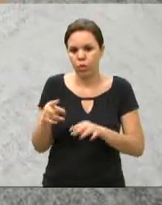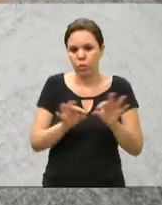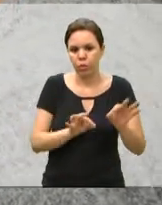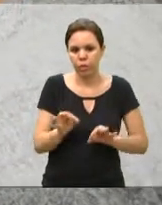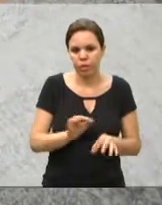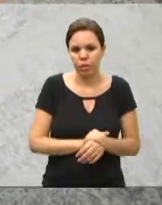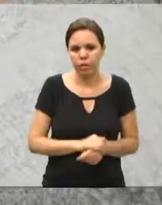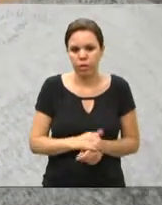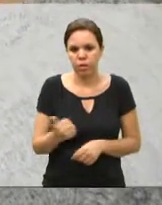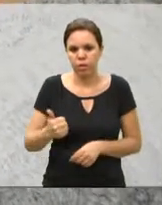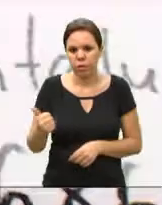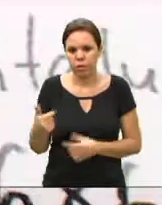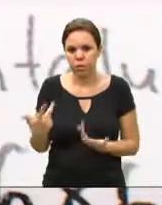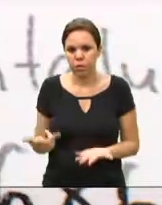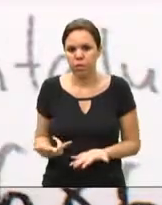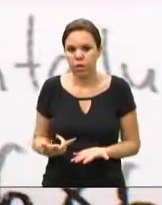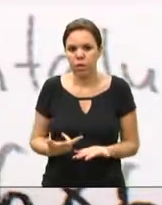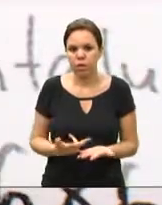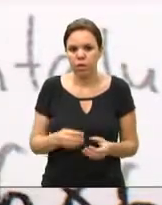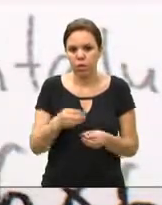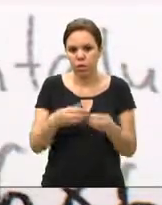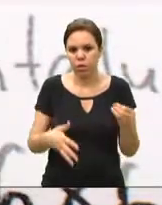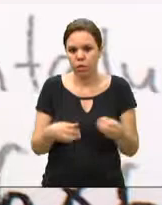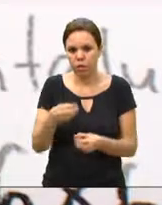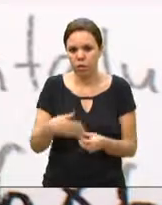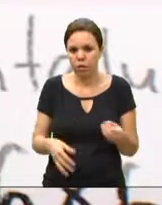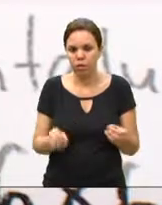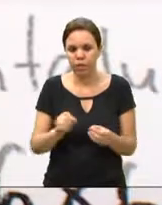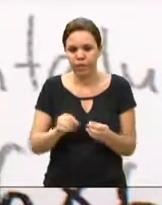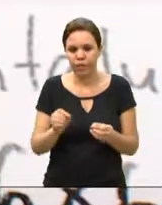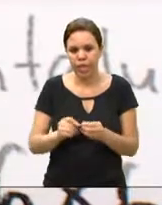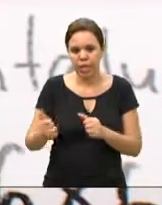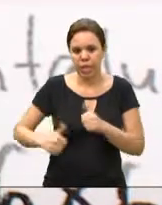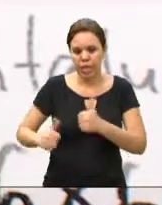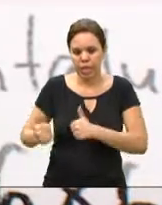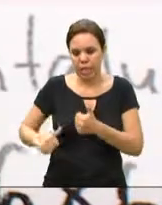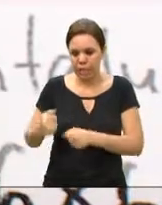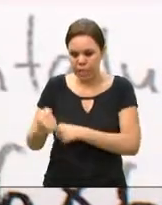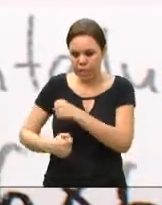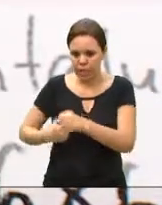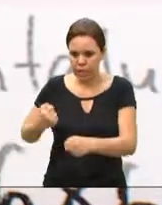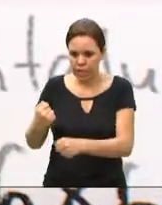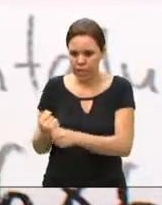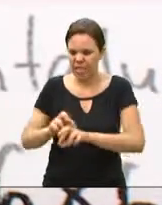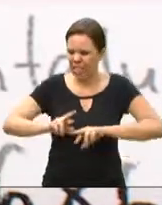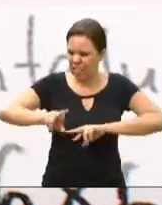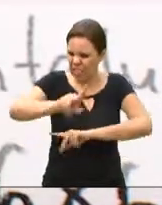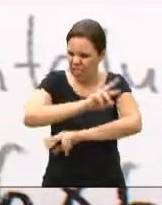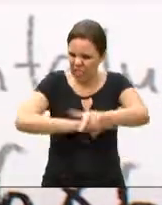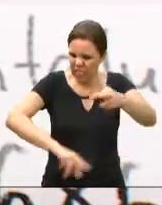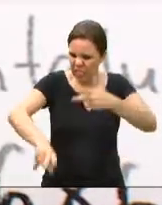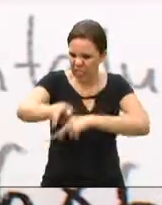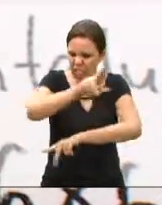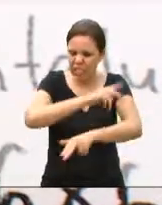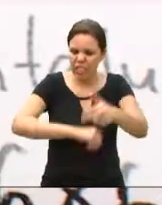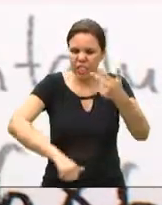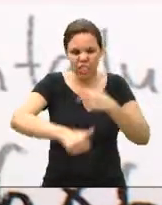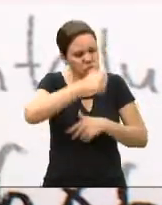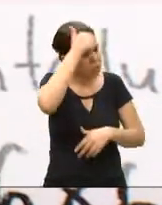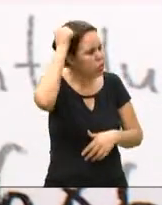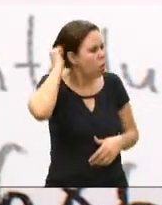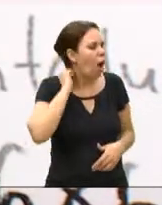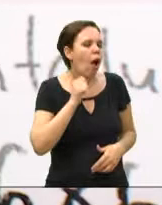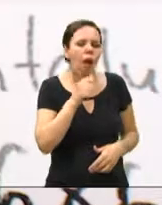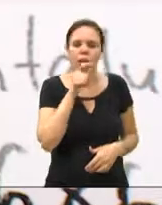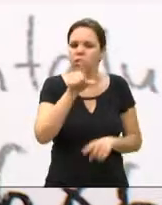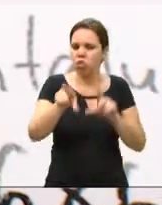preparação. Primeiro é aquela preparação do conteúdo. Então ele faz simulados ao longo do ano os mais diversos vestibulares. Até mesmo vestibulares que às vezes ele